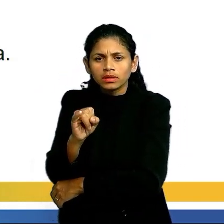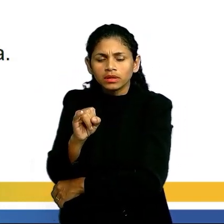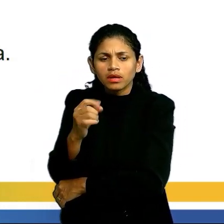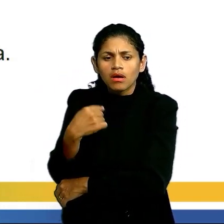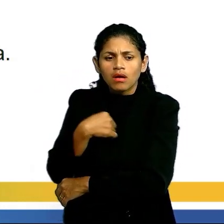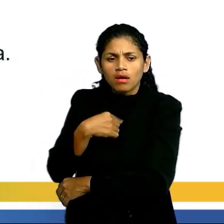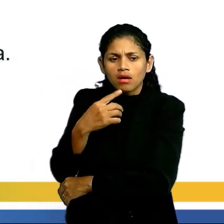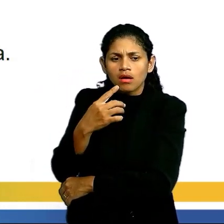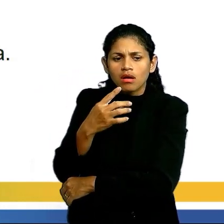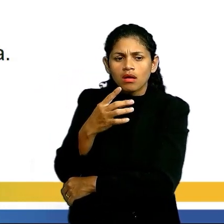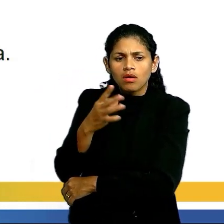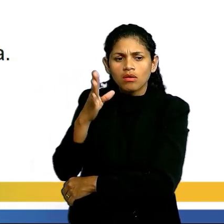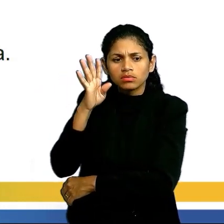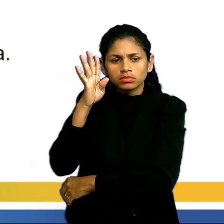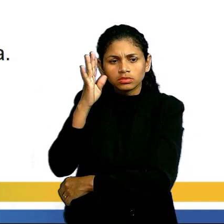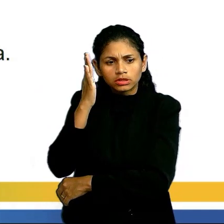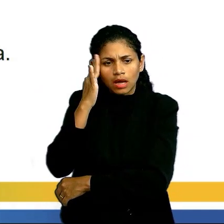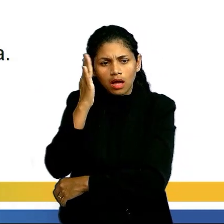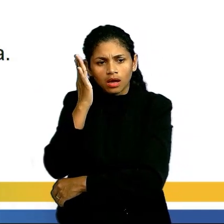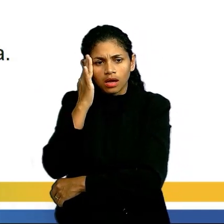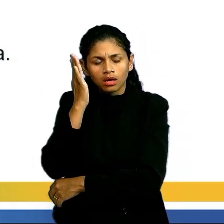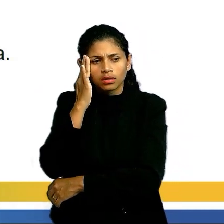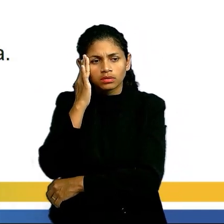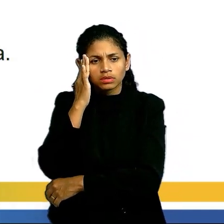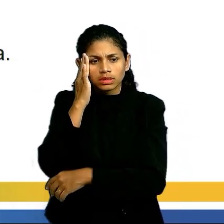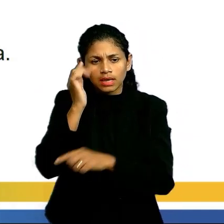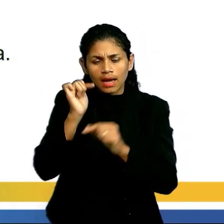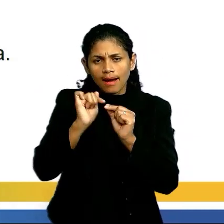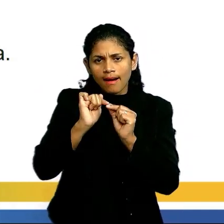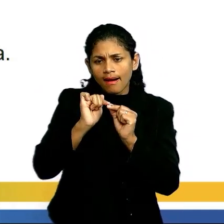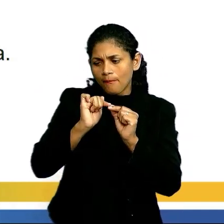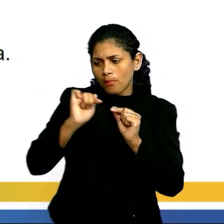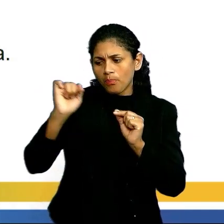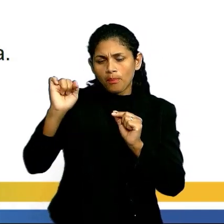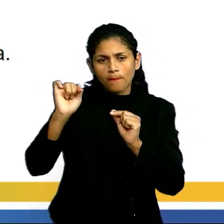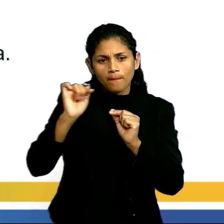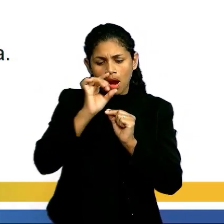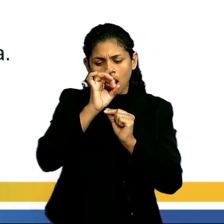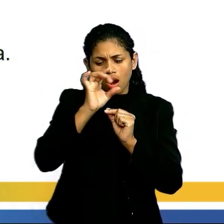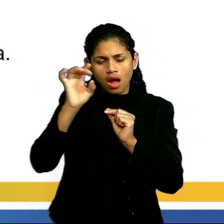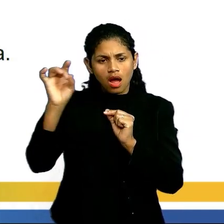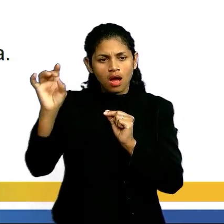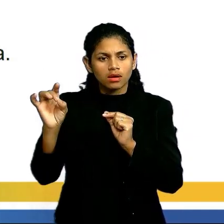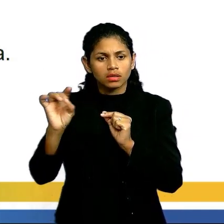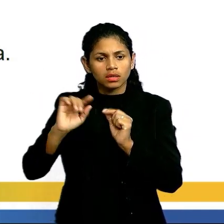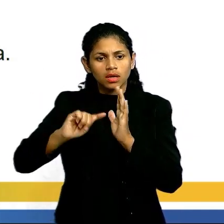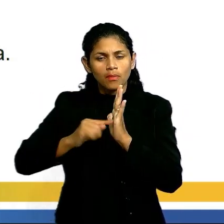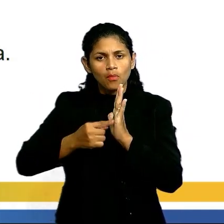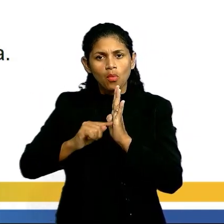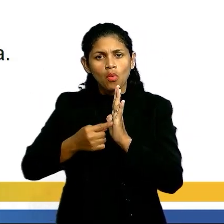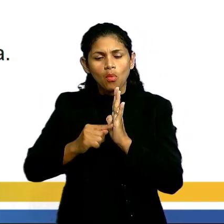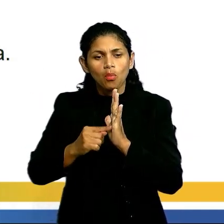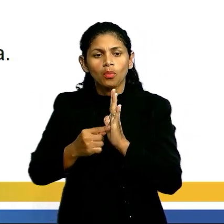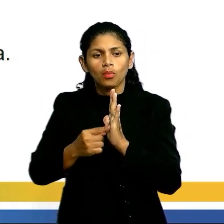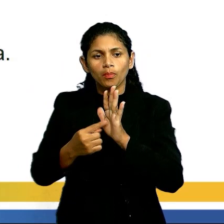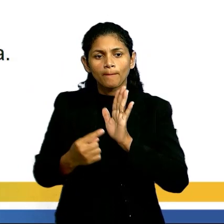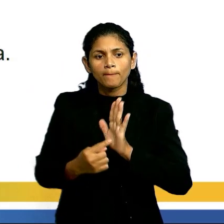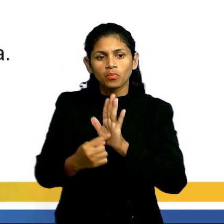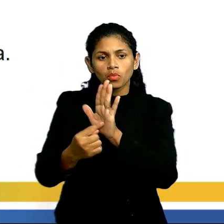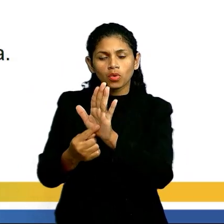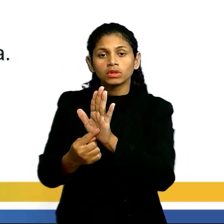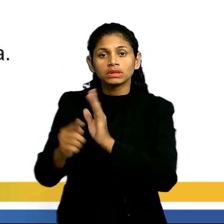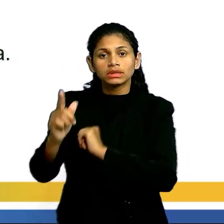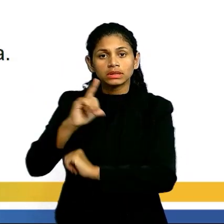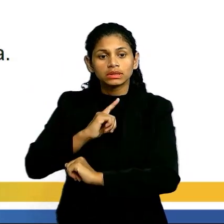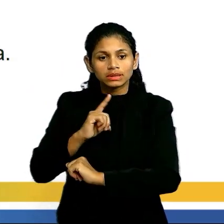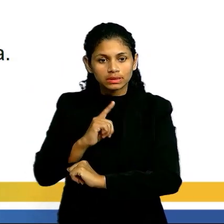que se diferencia entre eles, eu vou perceber. E aqui, de cara, já percebo que ele tem um ancestral comum, então